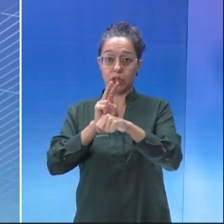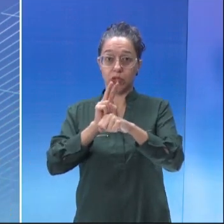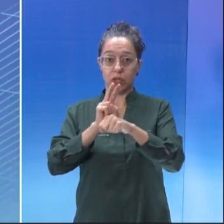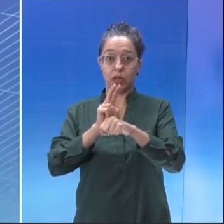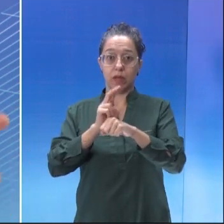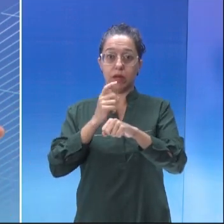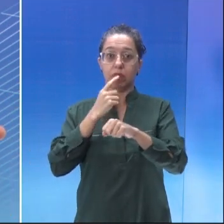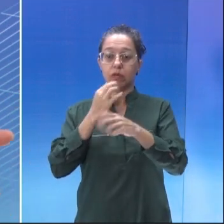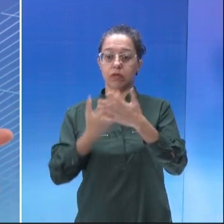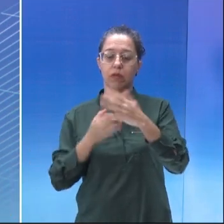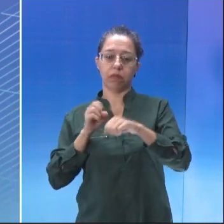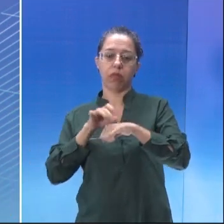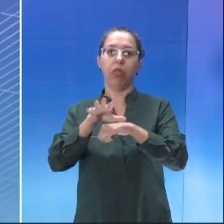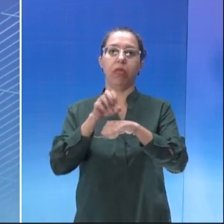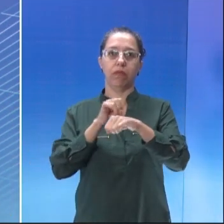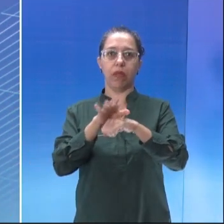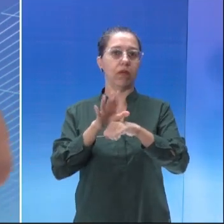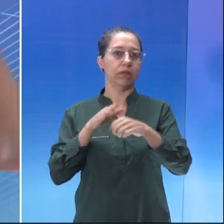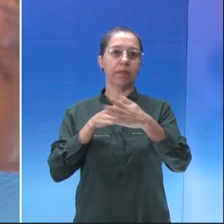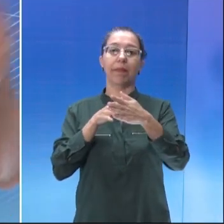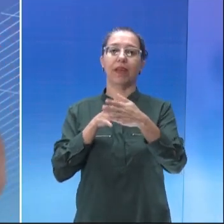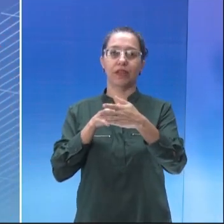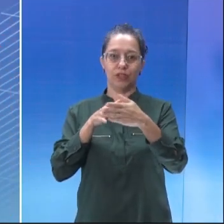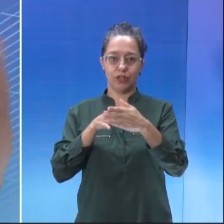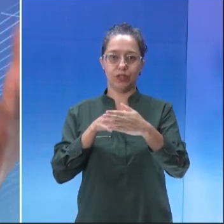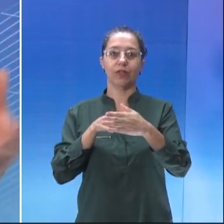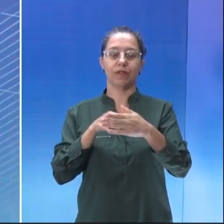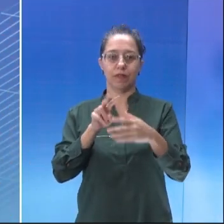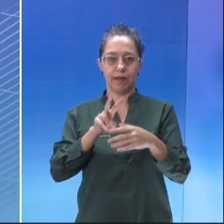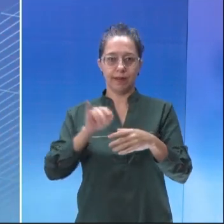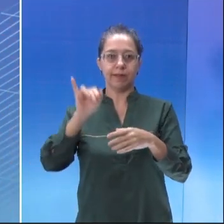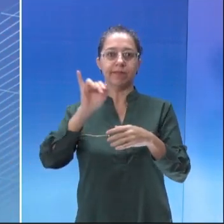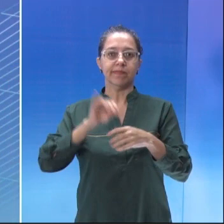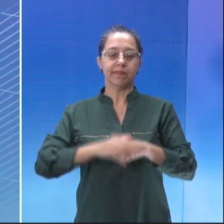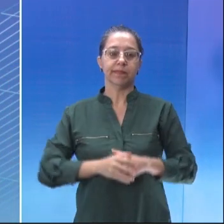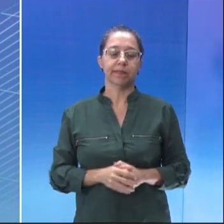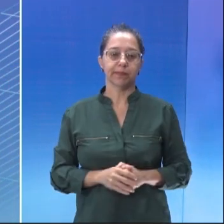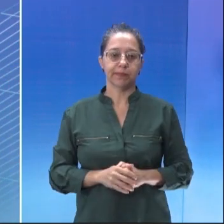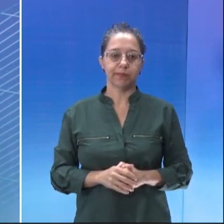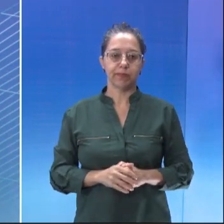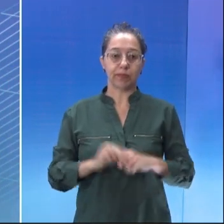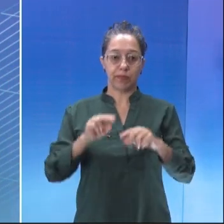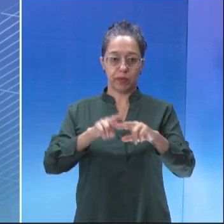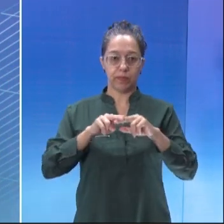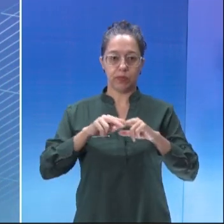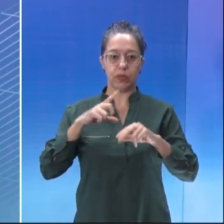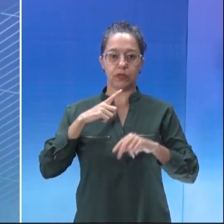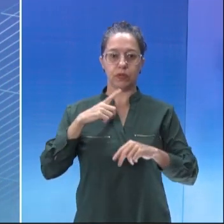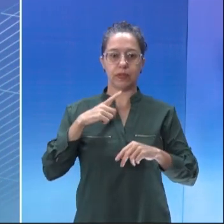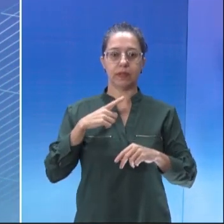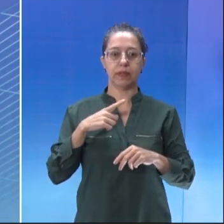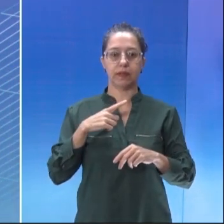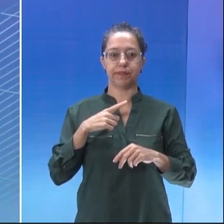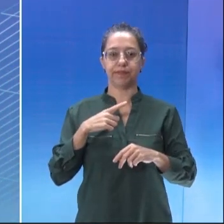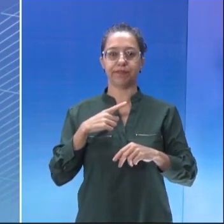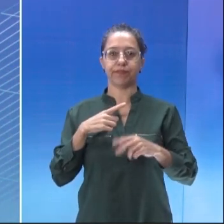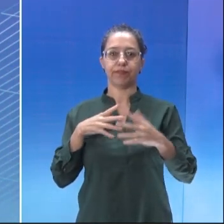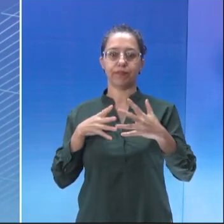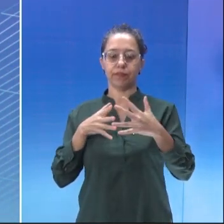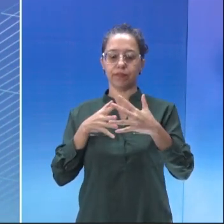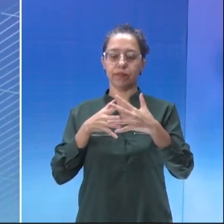aí o sangue, como o sangue é líquido, ele vai passar ali entre essa teia. Então, o que acontece?